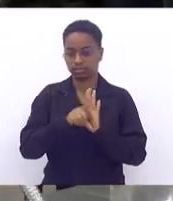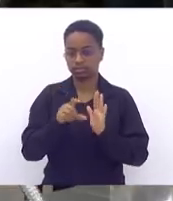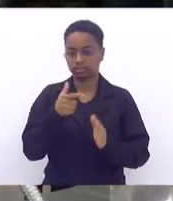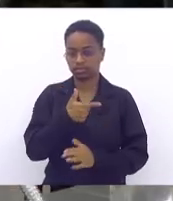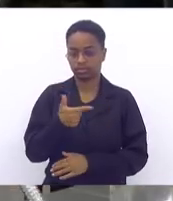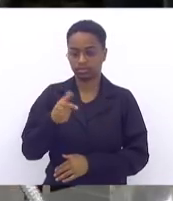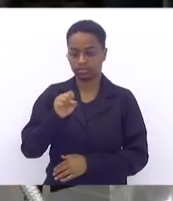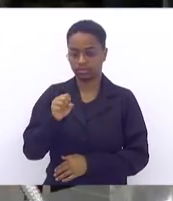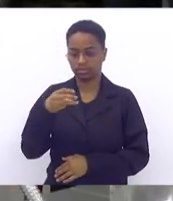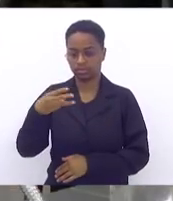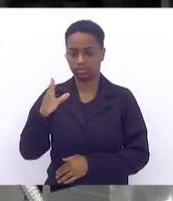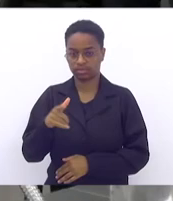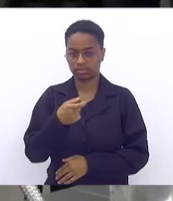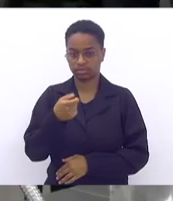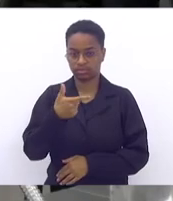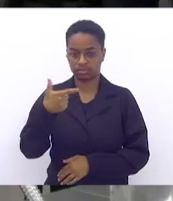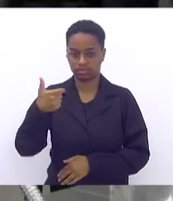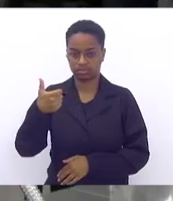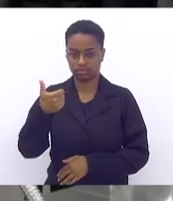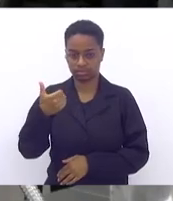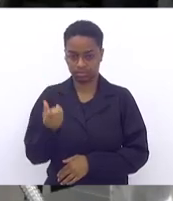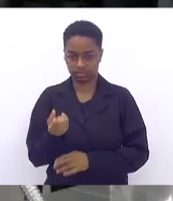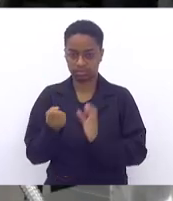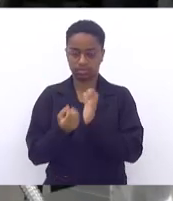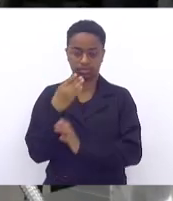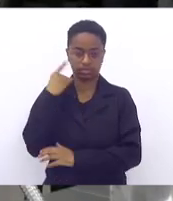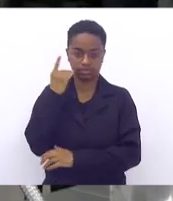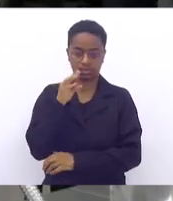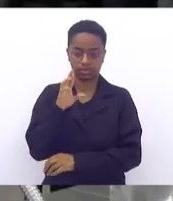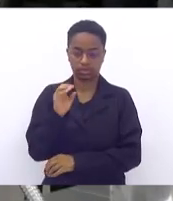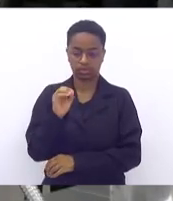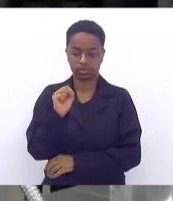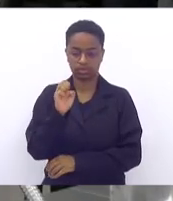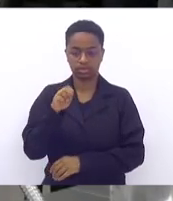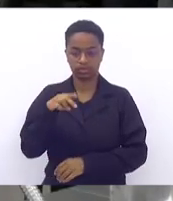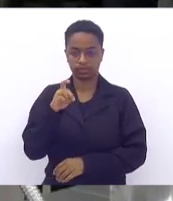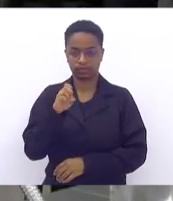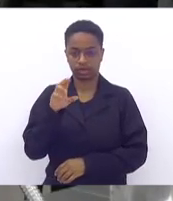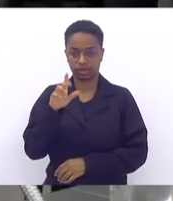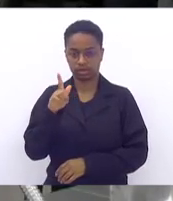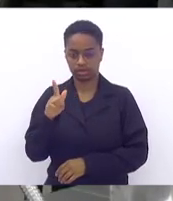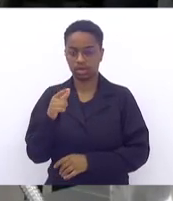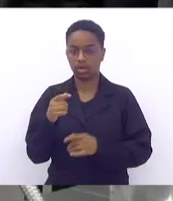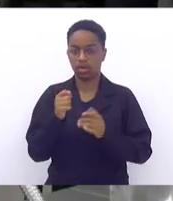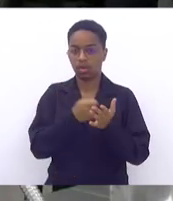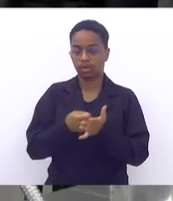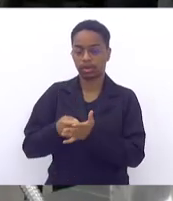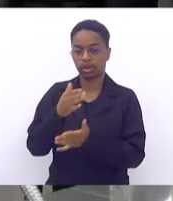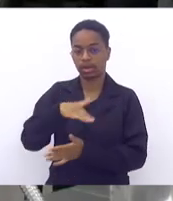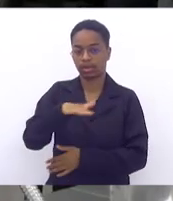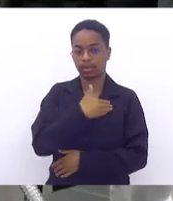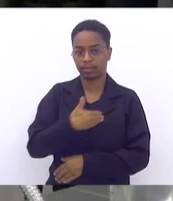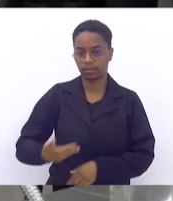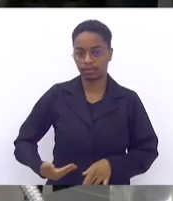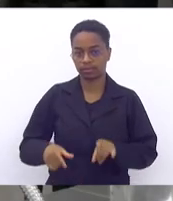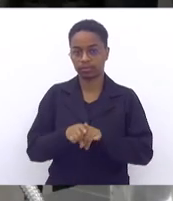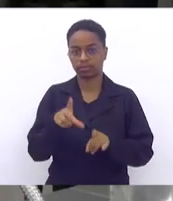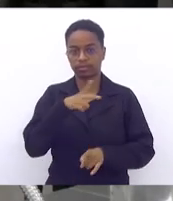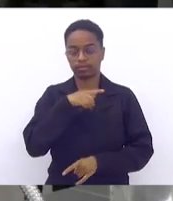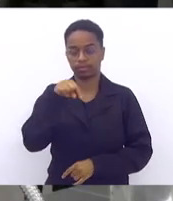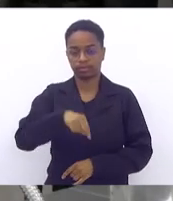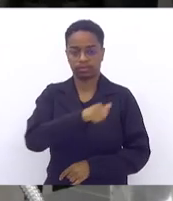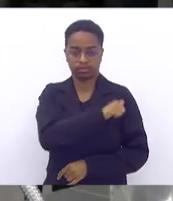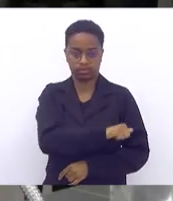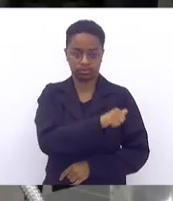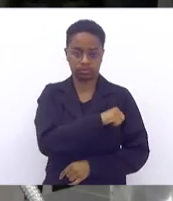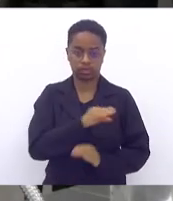PL 2283-16, de autoria do deputado Rosenberg Reis, que obriga os estabelecimentos públicos e privados do Estado do Rio de Janeiro a